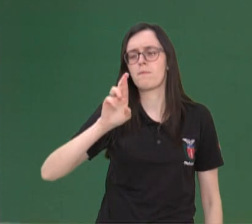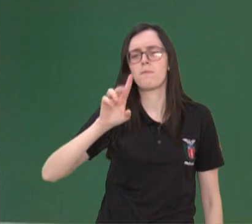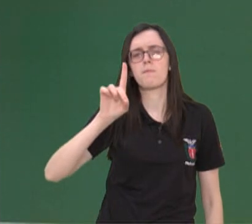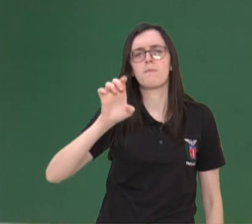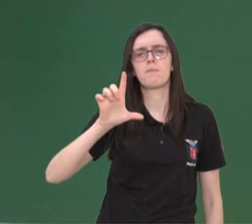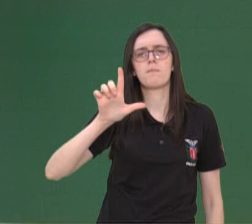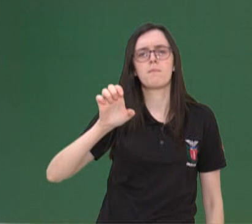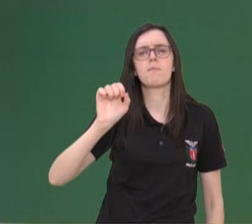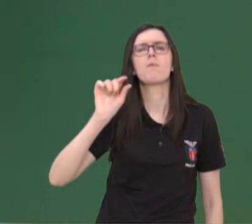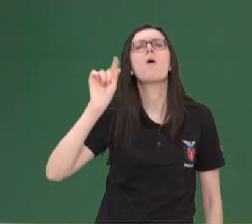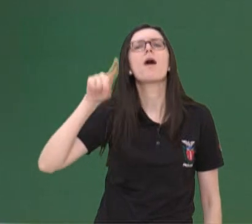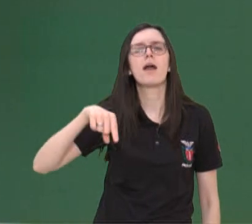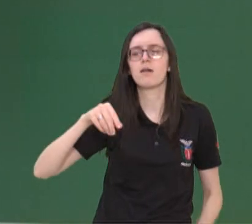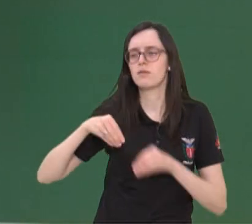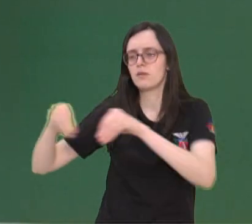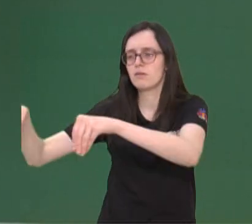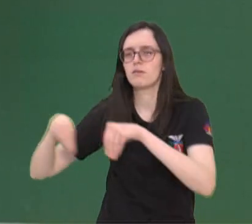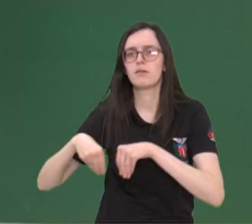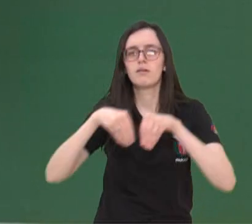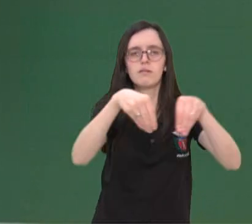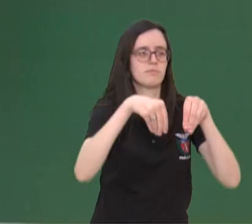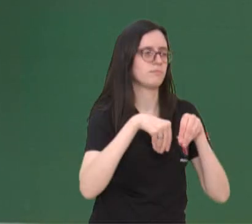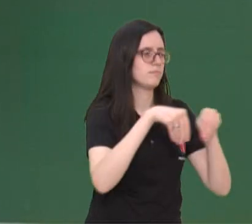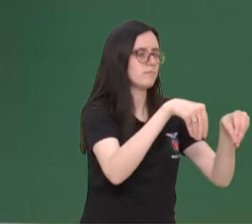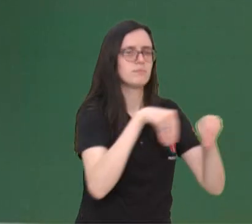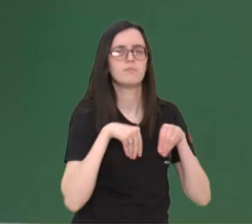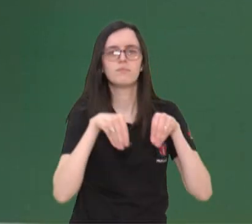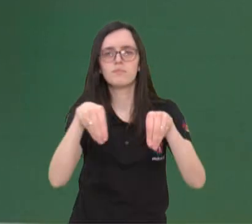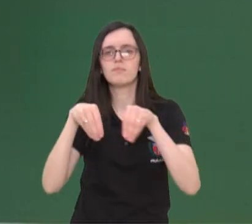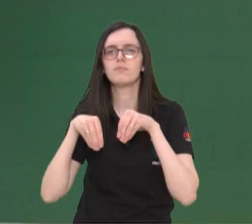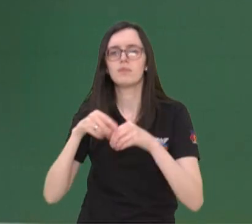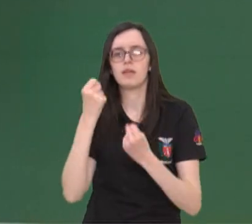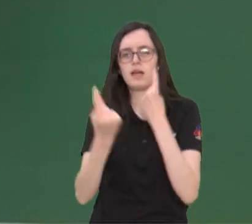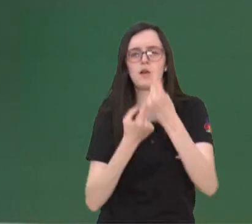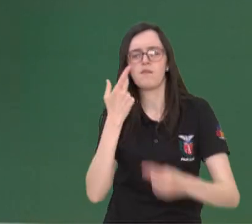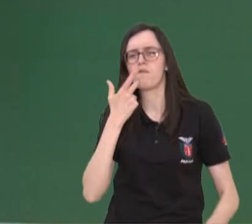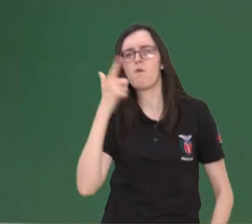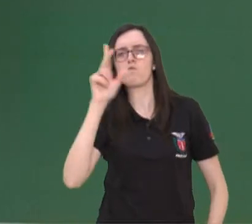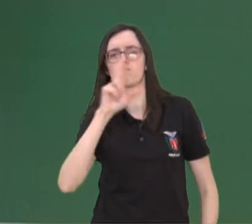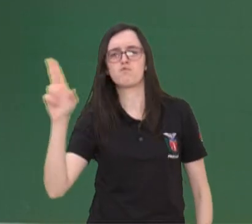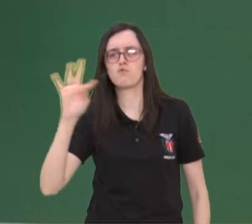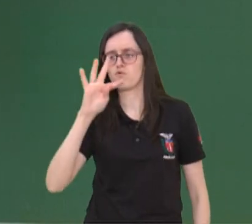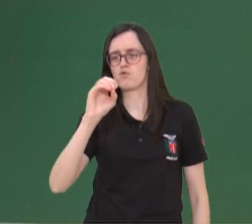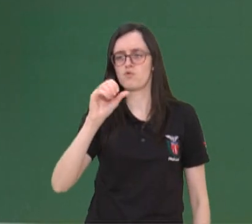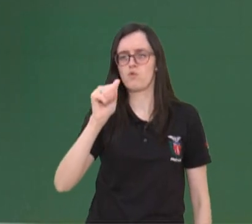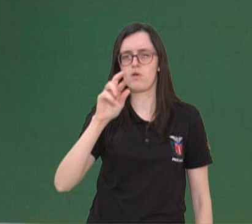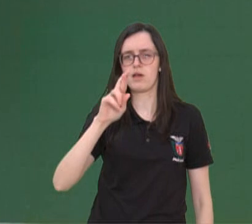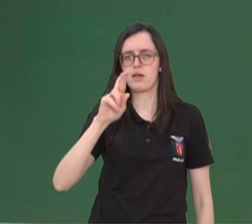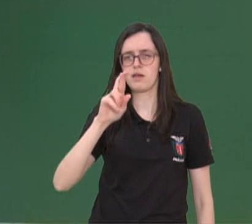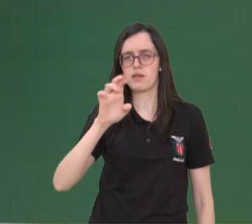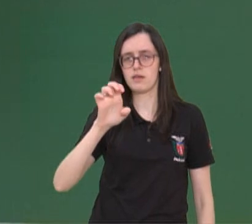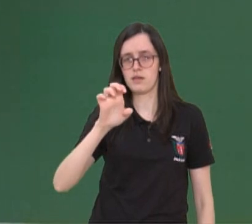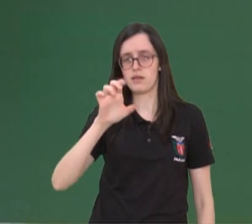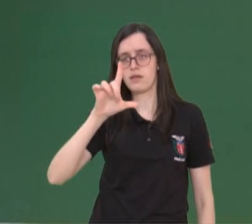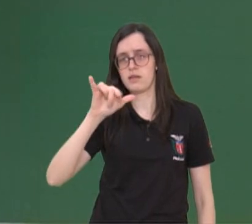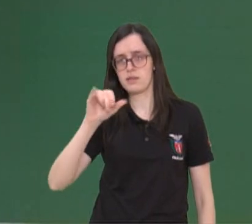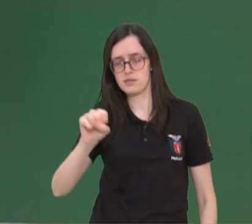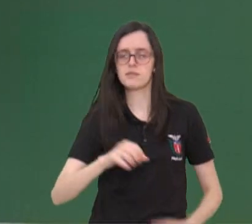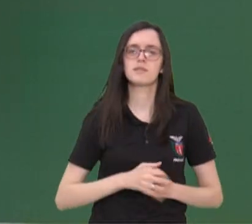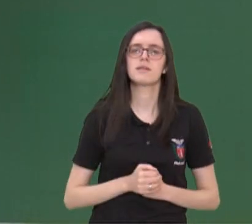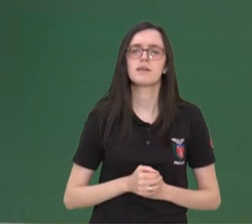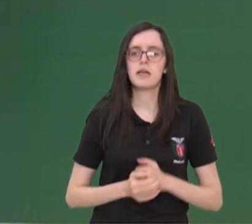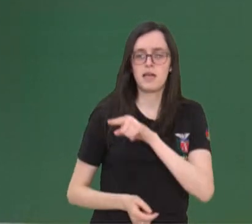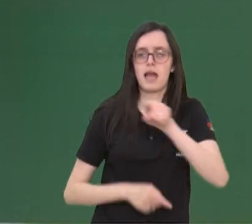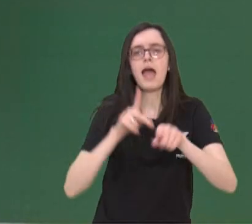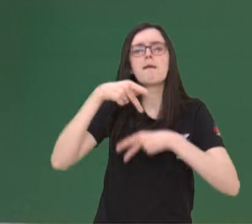Eram os povos nômades daquele espaço. Alguns também chamam de tuaregues. Então esses berberes e tuaregues, eles